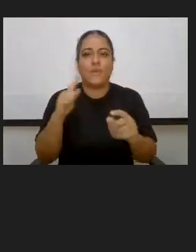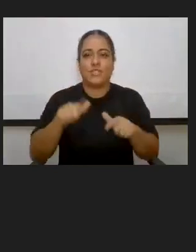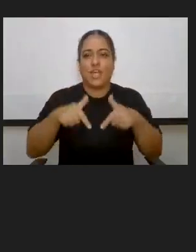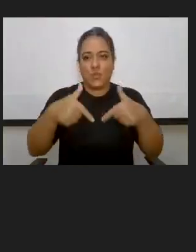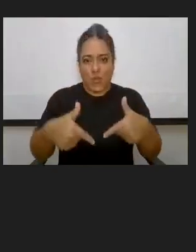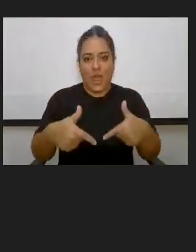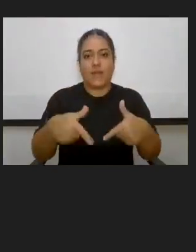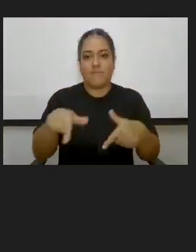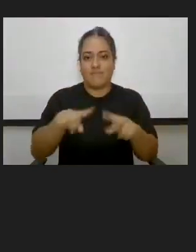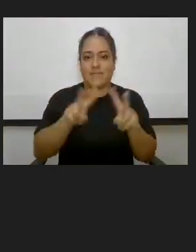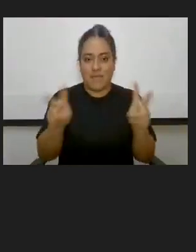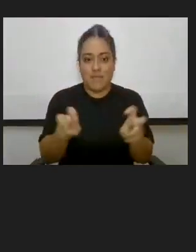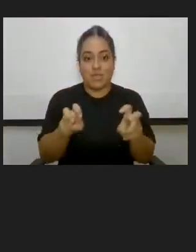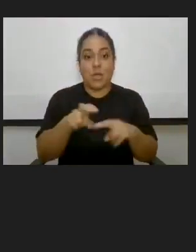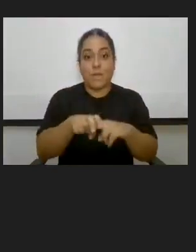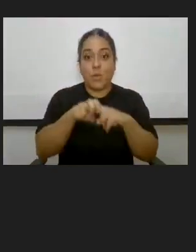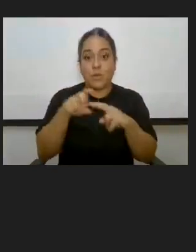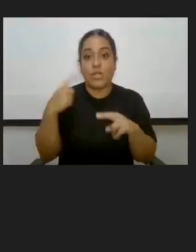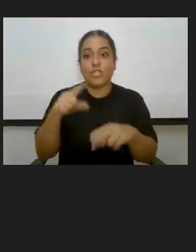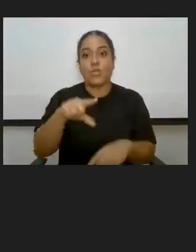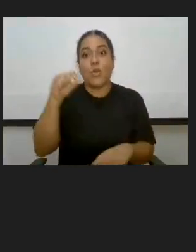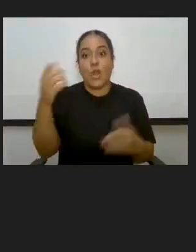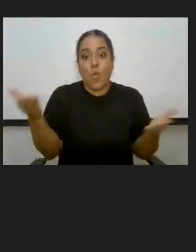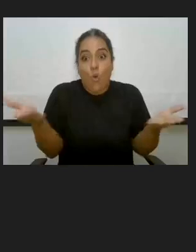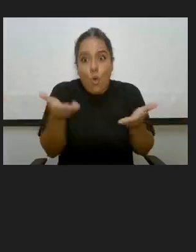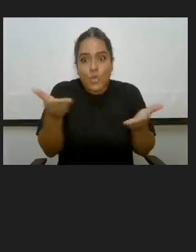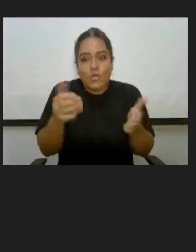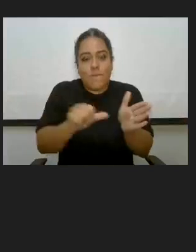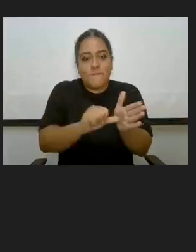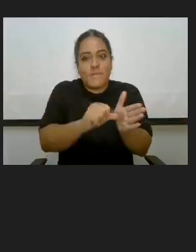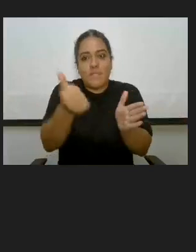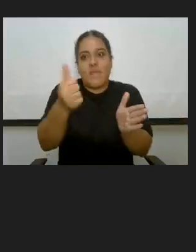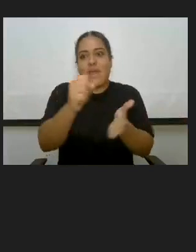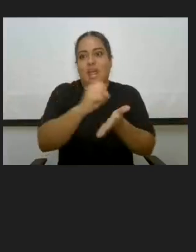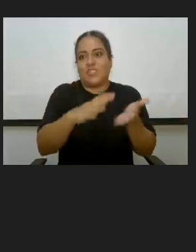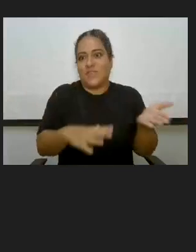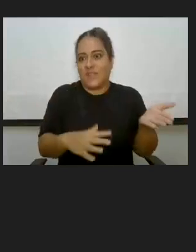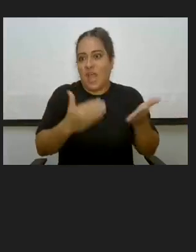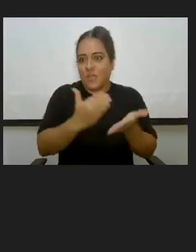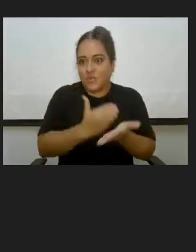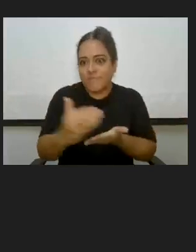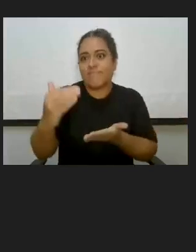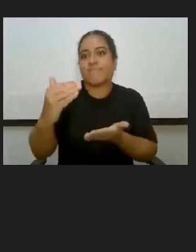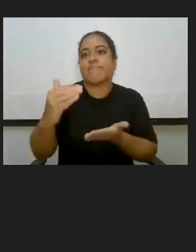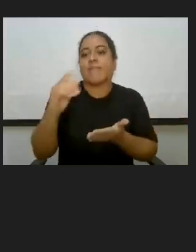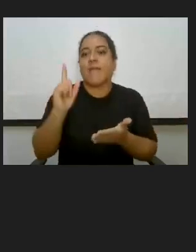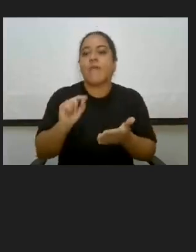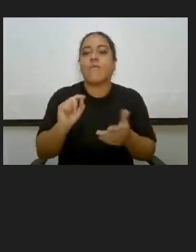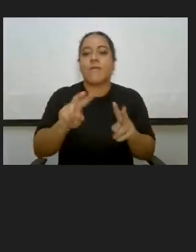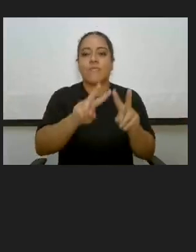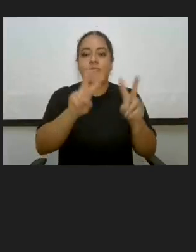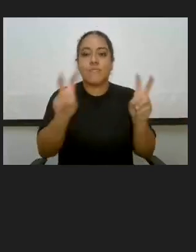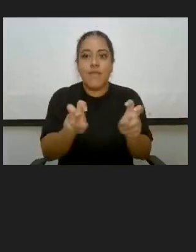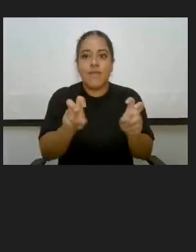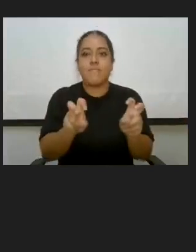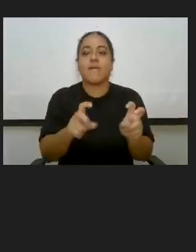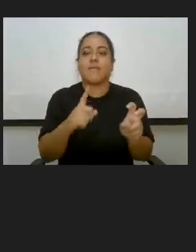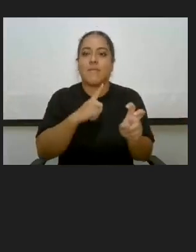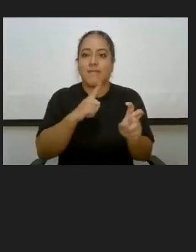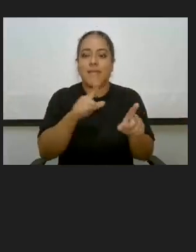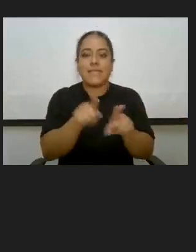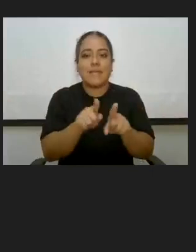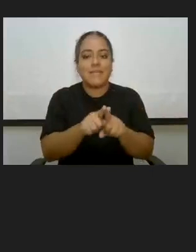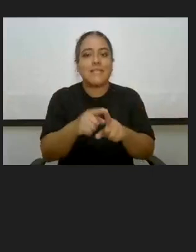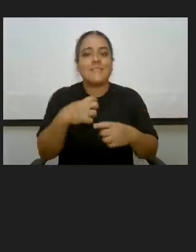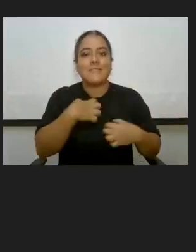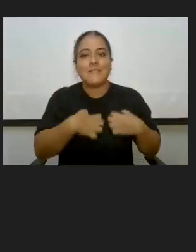com essa temática. E por isso a gente escolheu hoje, para a primeira atividade, um tema que tem também nos